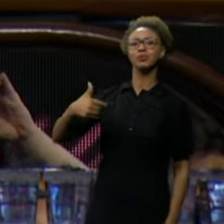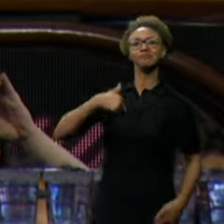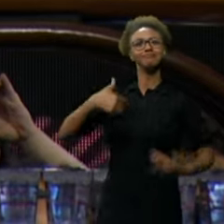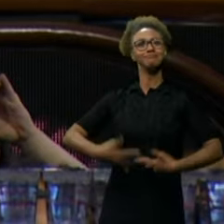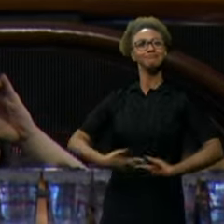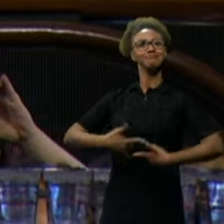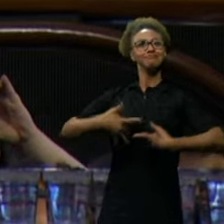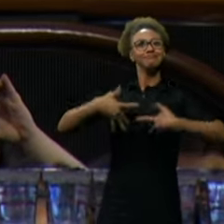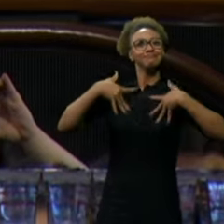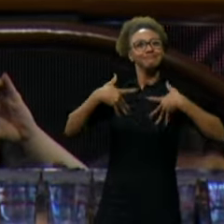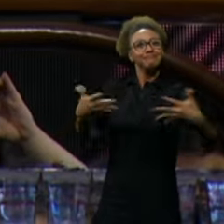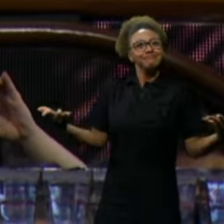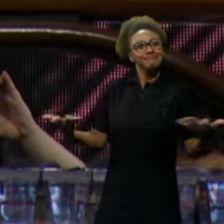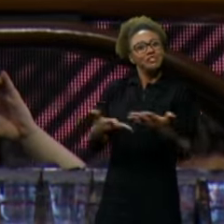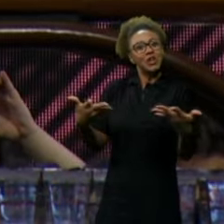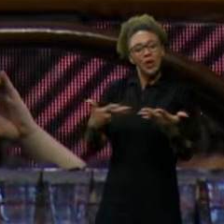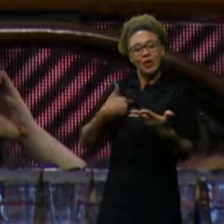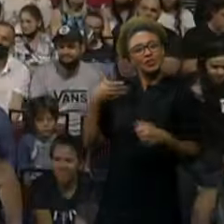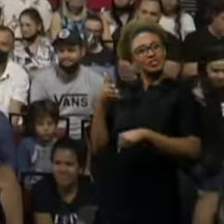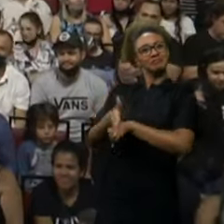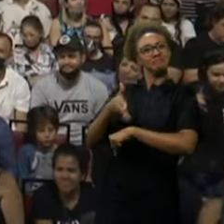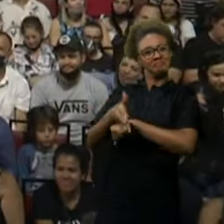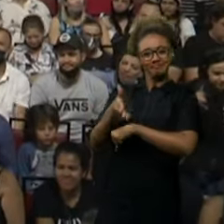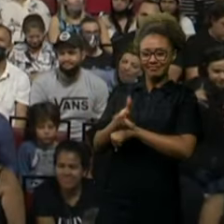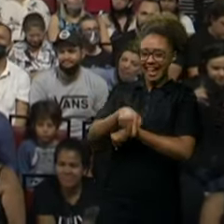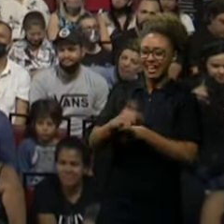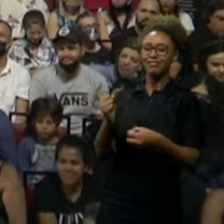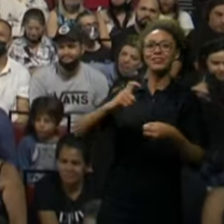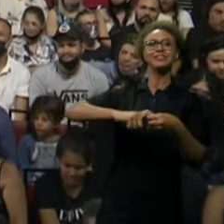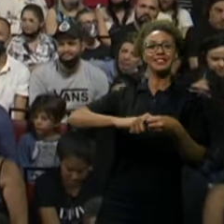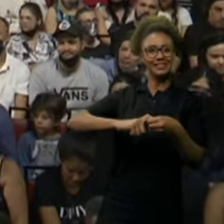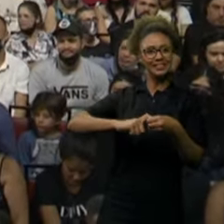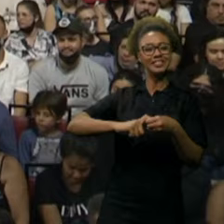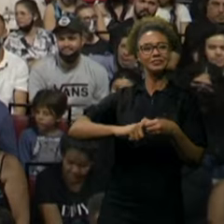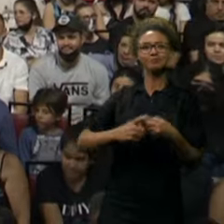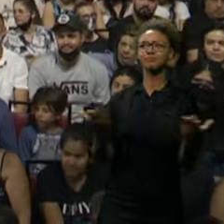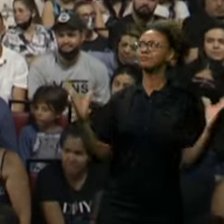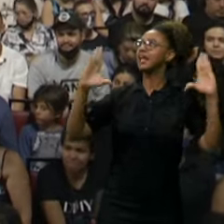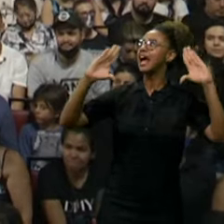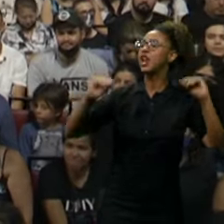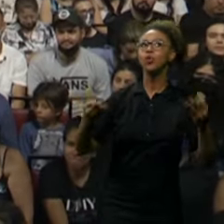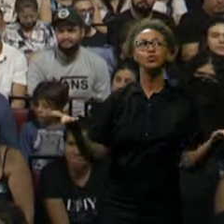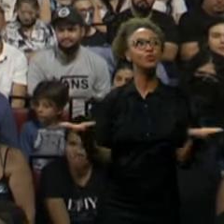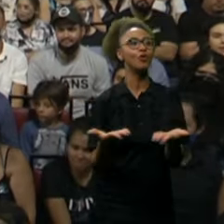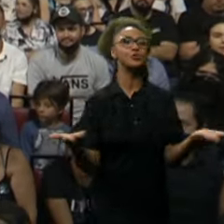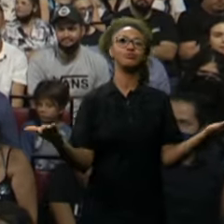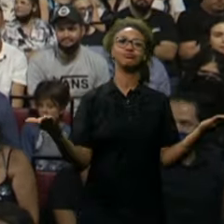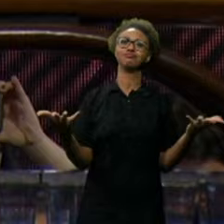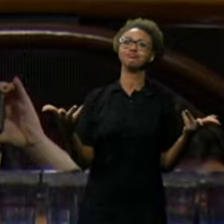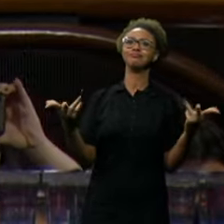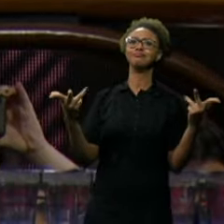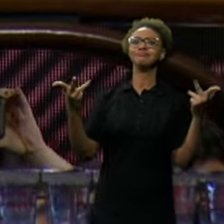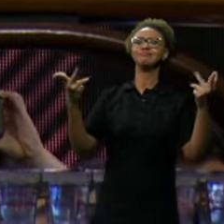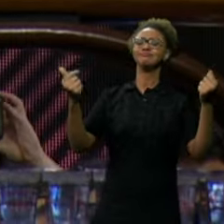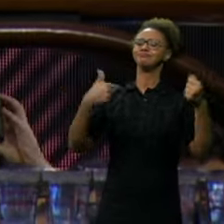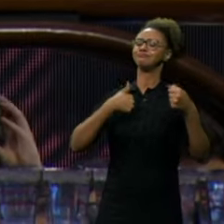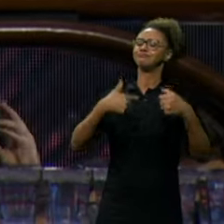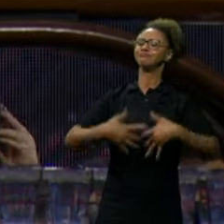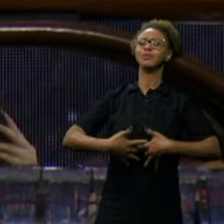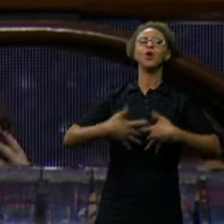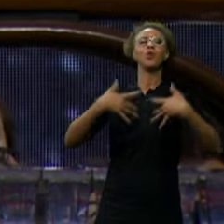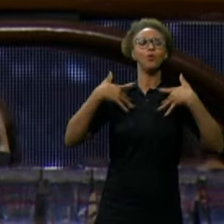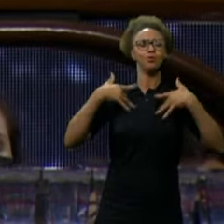Que honra Que honra poder estar aqui poder retornar a esta casa em uma noite como essa né Que